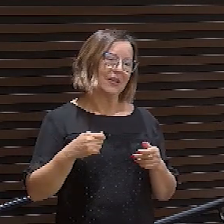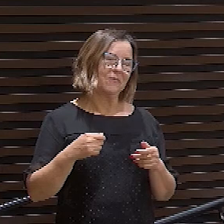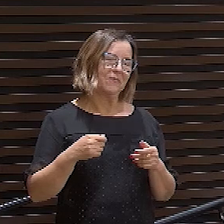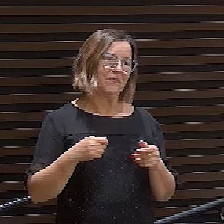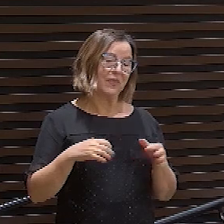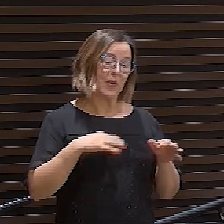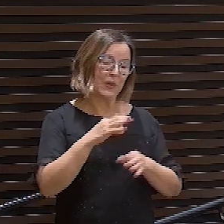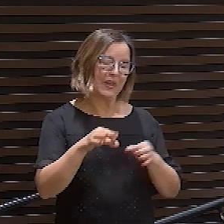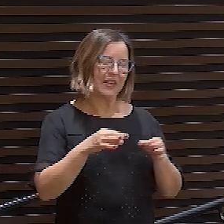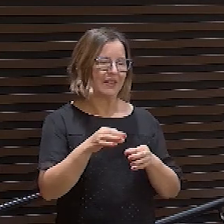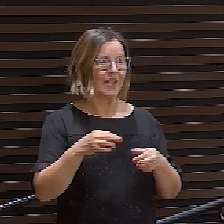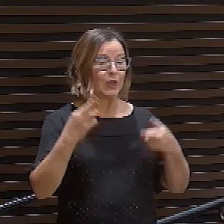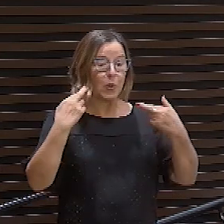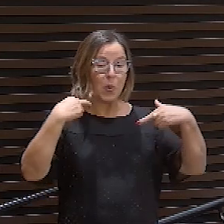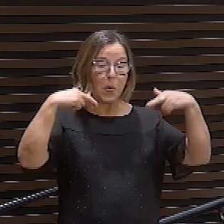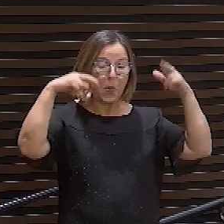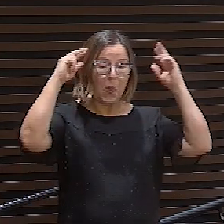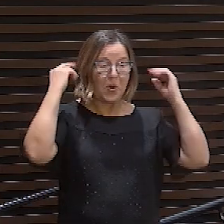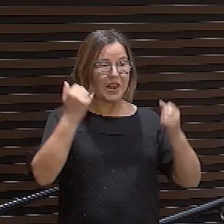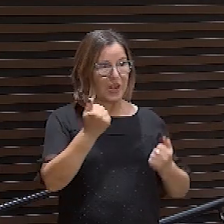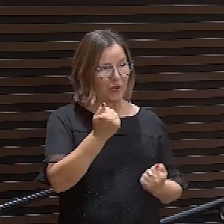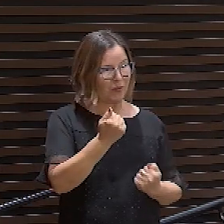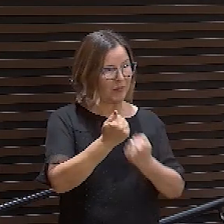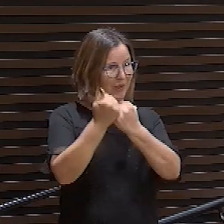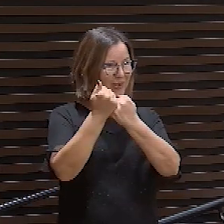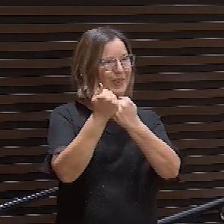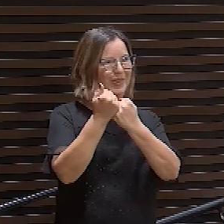de Deus que tira o pecado do mundo.